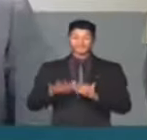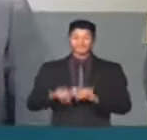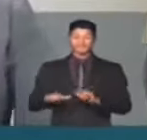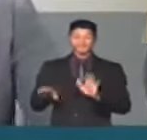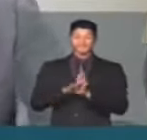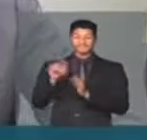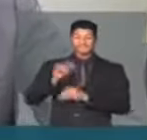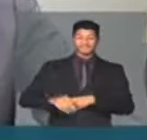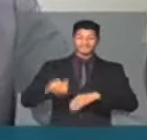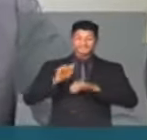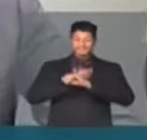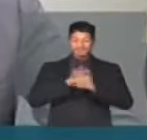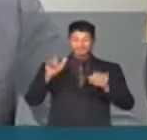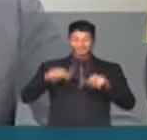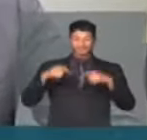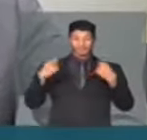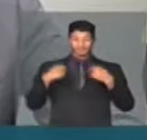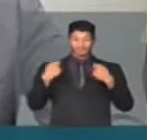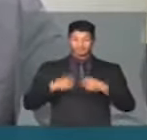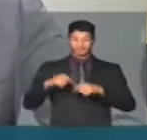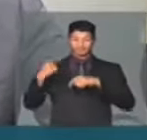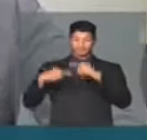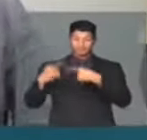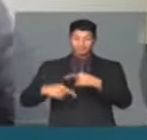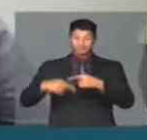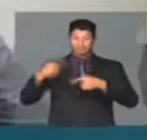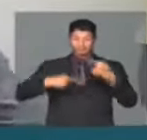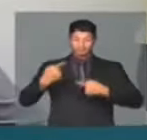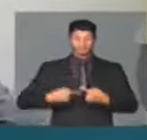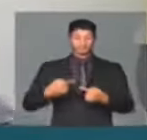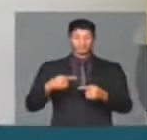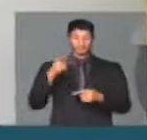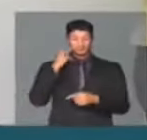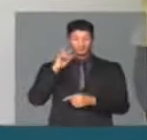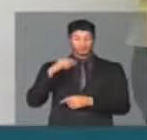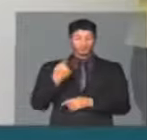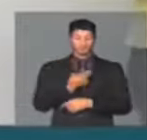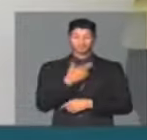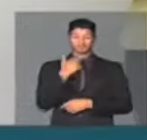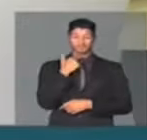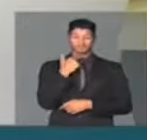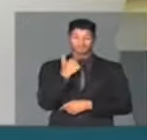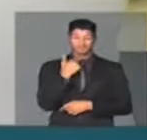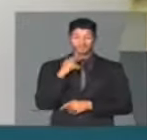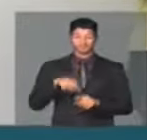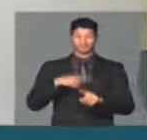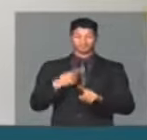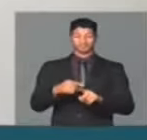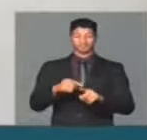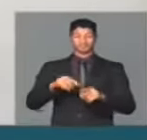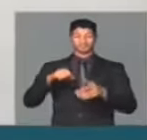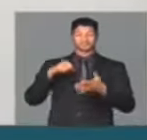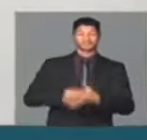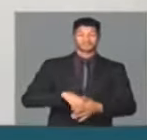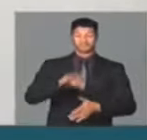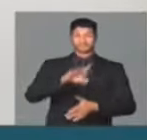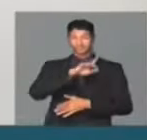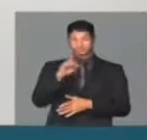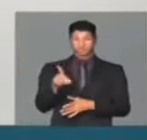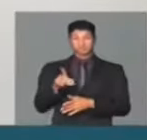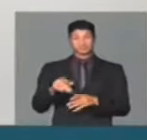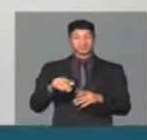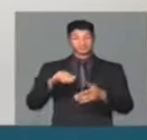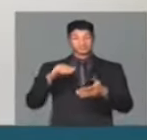O próprio relator chegou a dizer que era preciso acelerar a discussão para que nós não pudéssemos mais empatar a ordem do